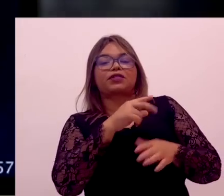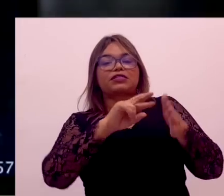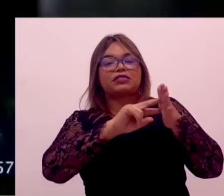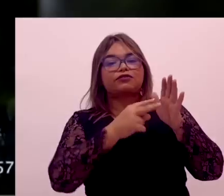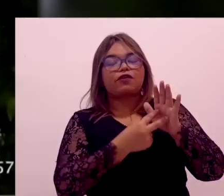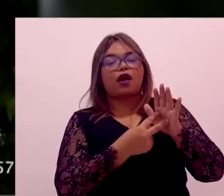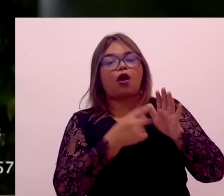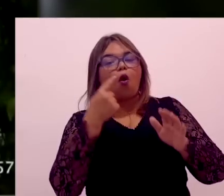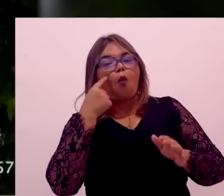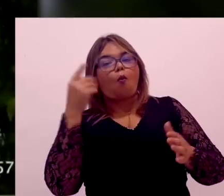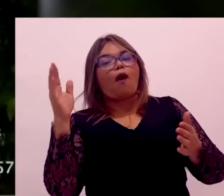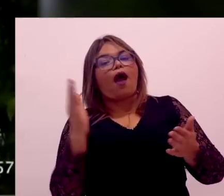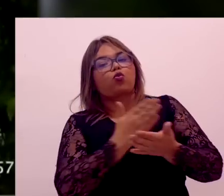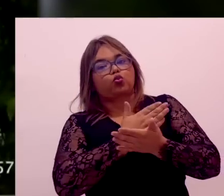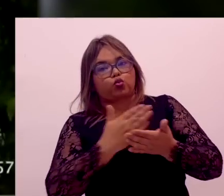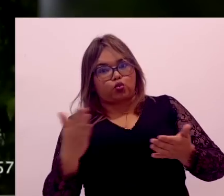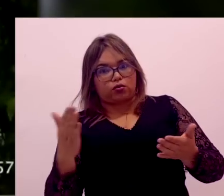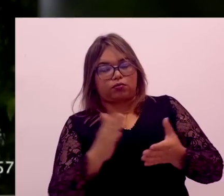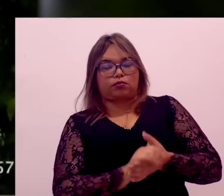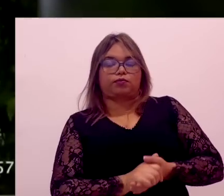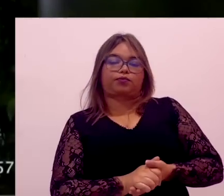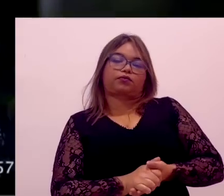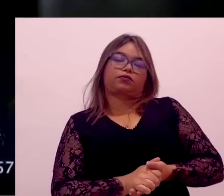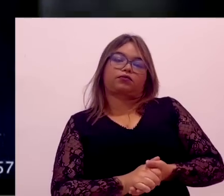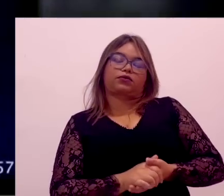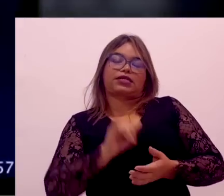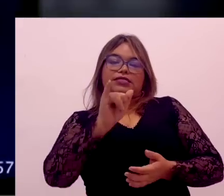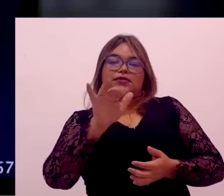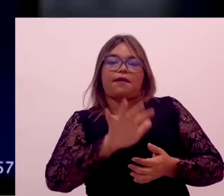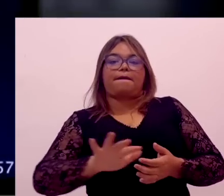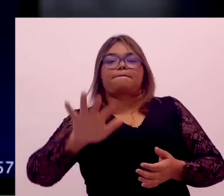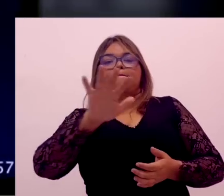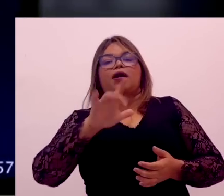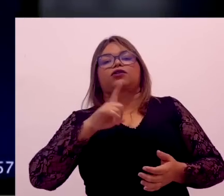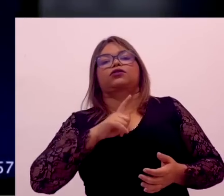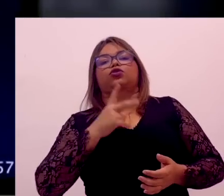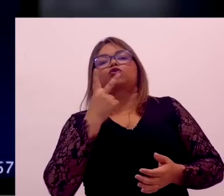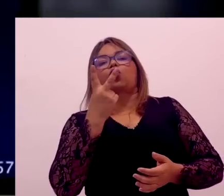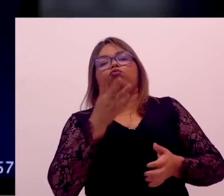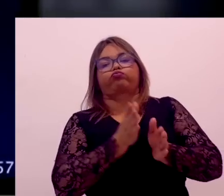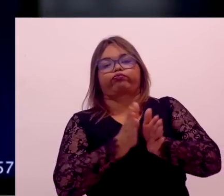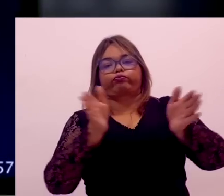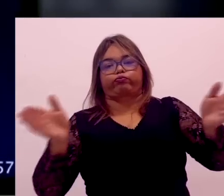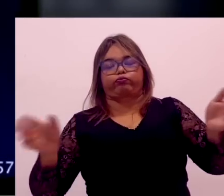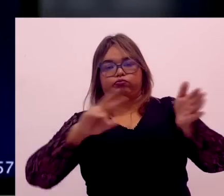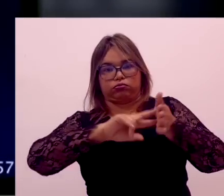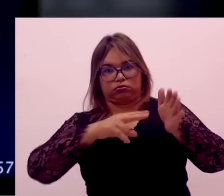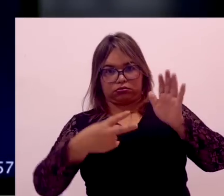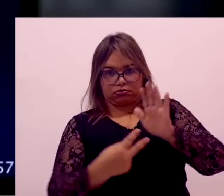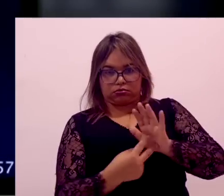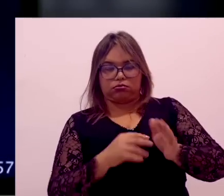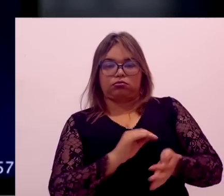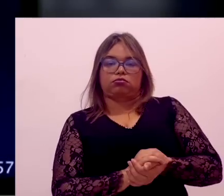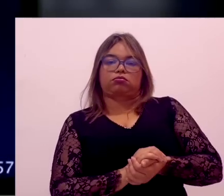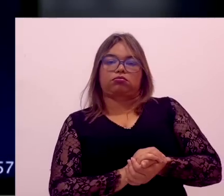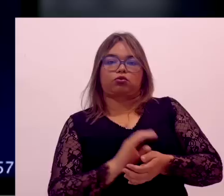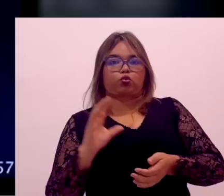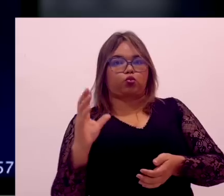ter 2 significados. Agora, tudo que nós estamos usando são citações esotéricas